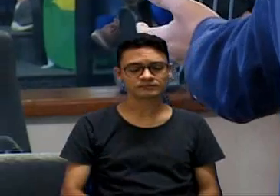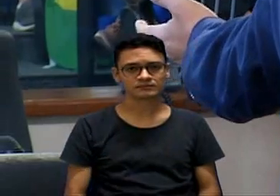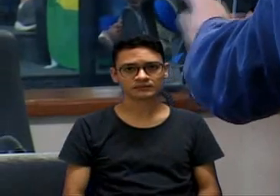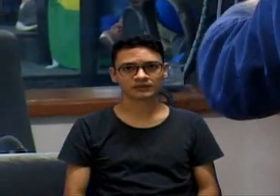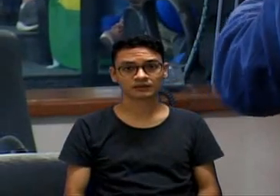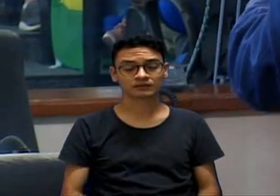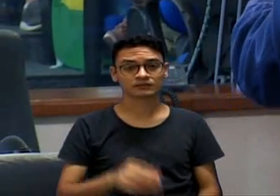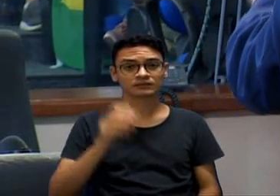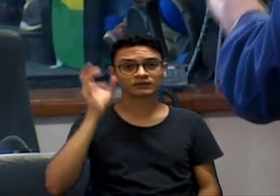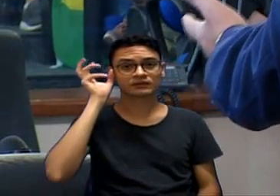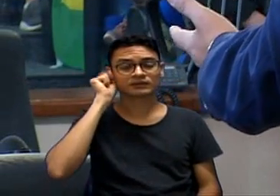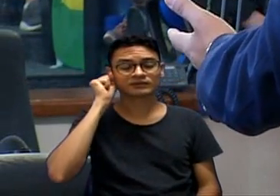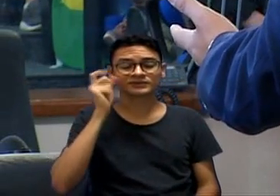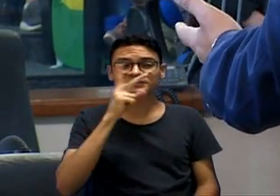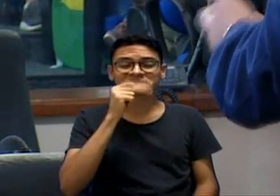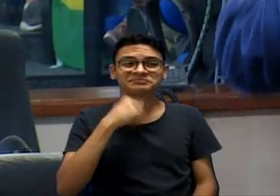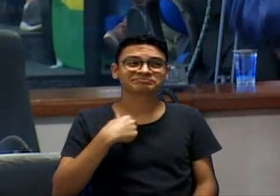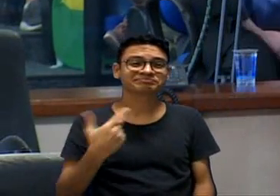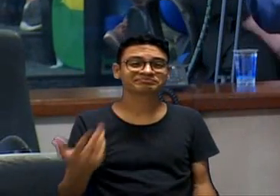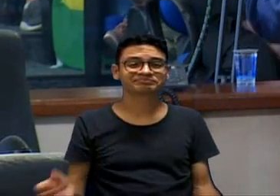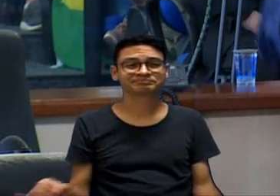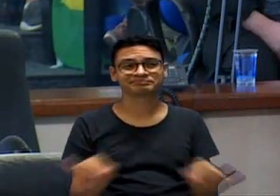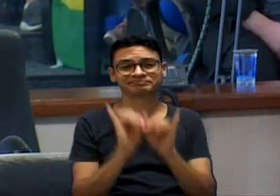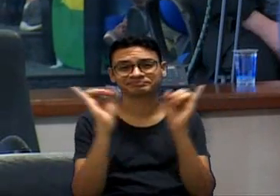a sua voz, para mim, não vai fazer diferença nenhuma, tá bom?